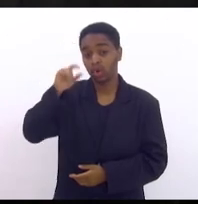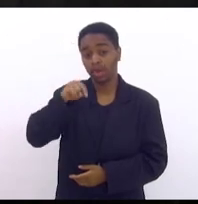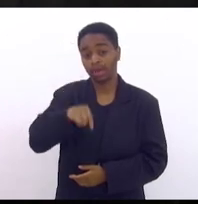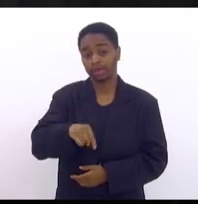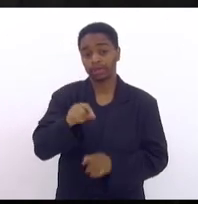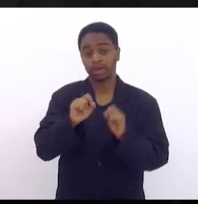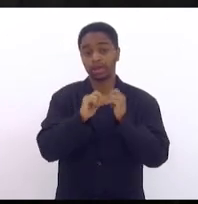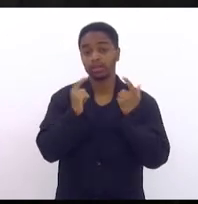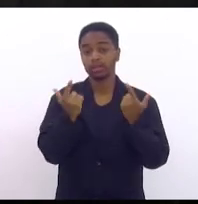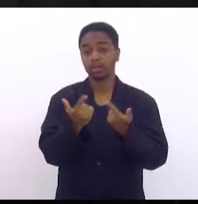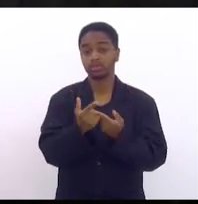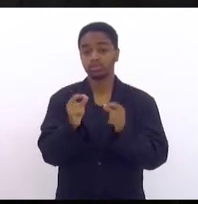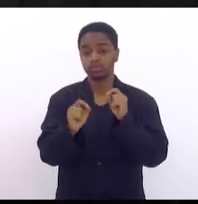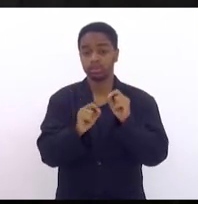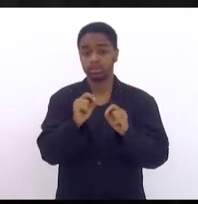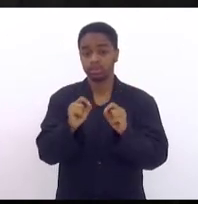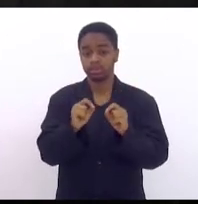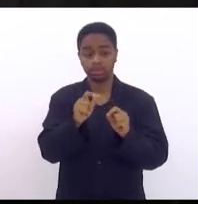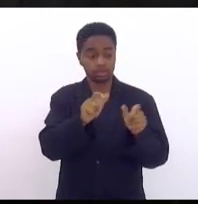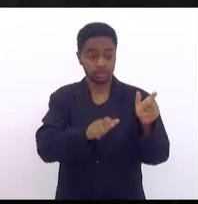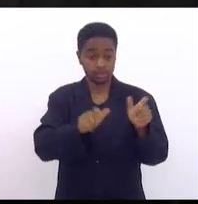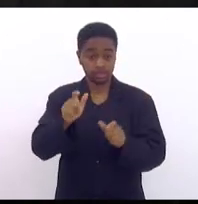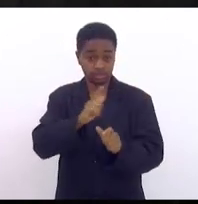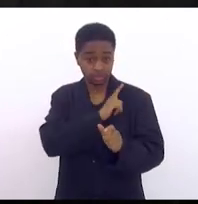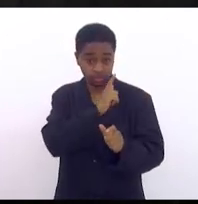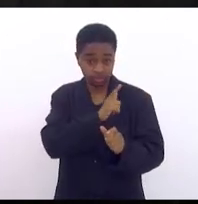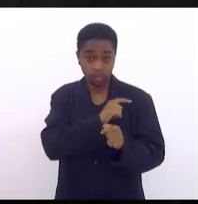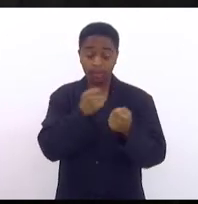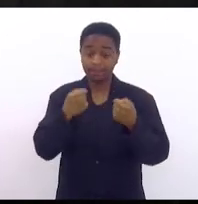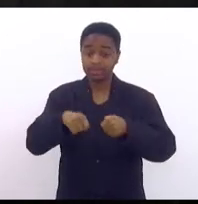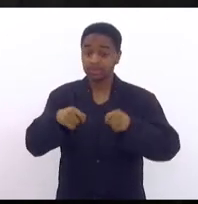parlamento é que o gestor seja competente.